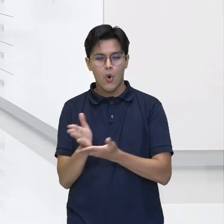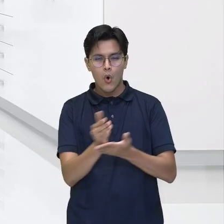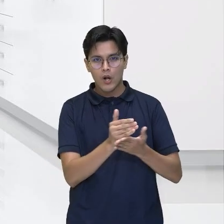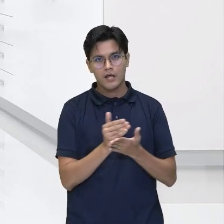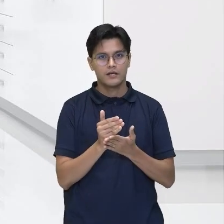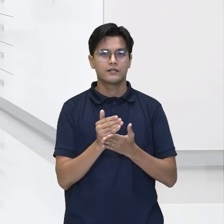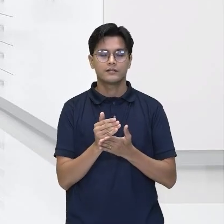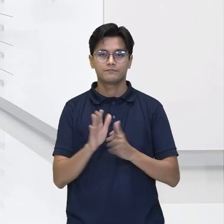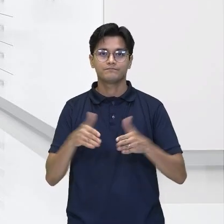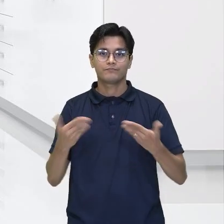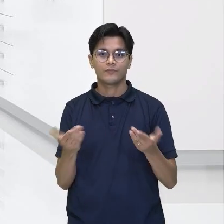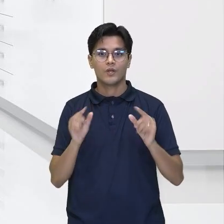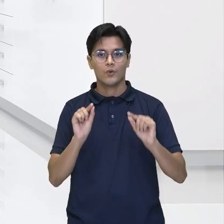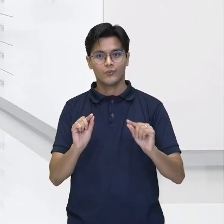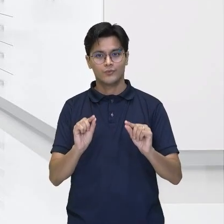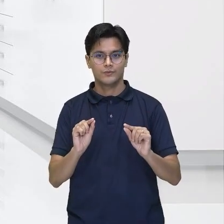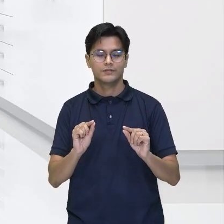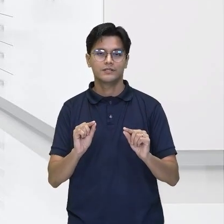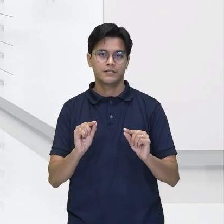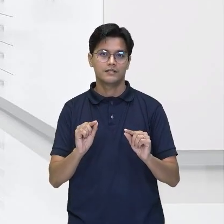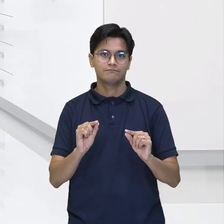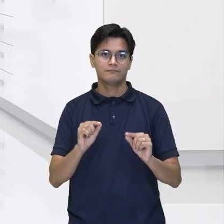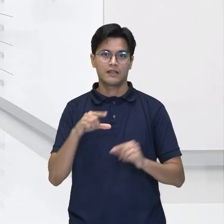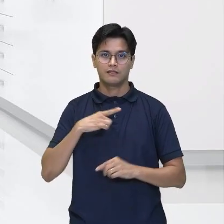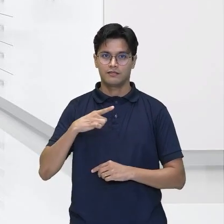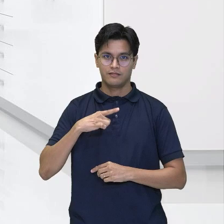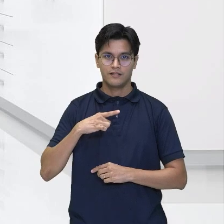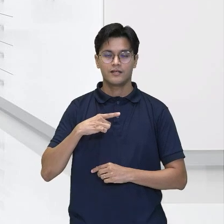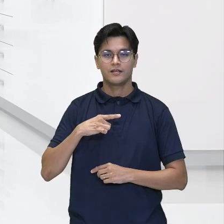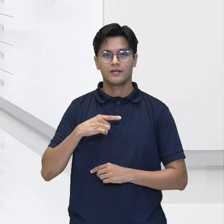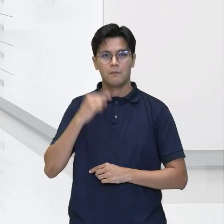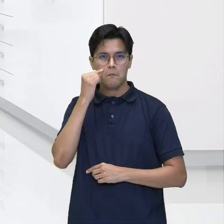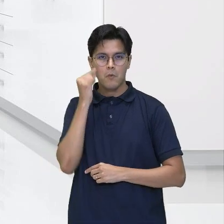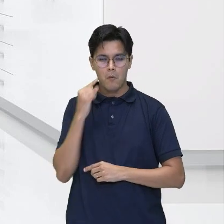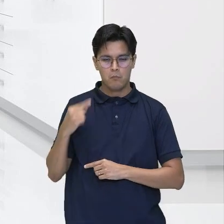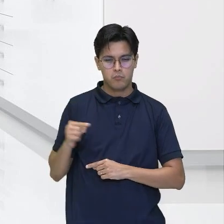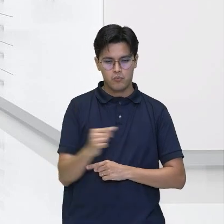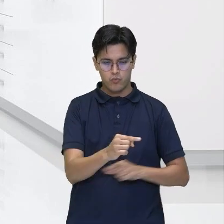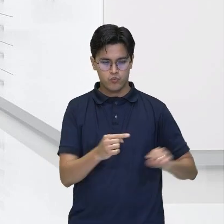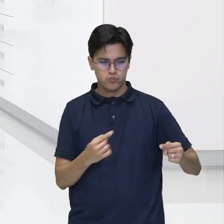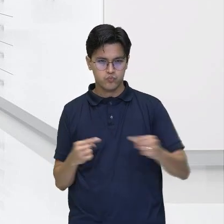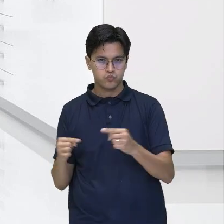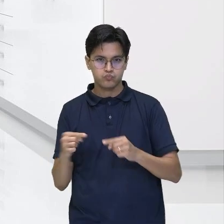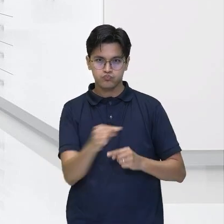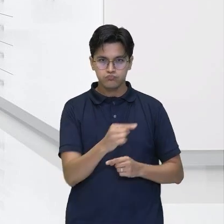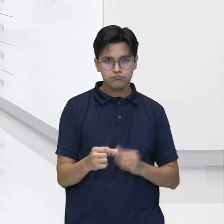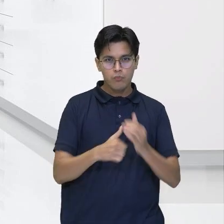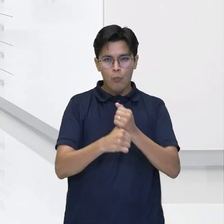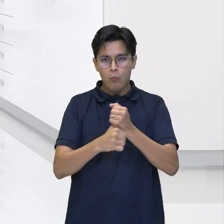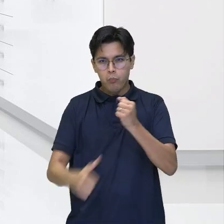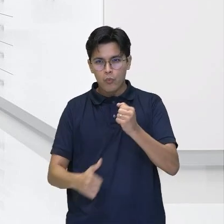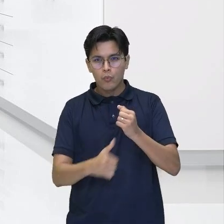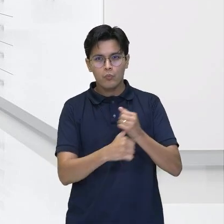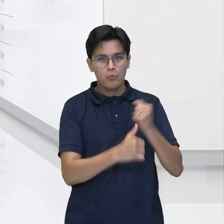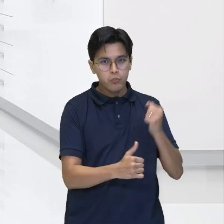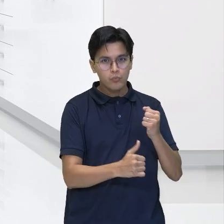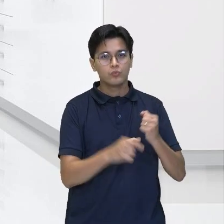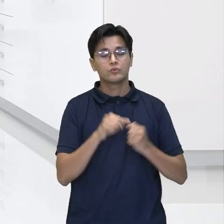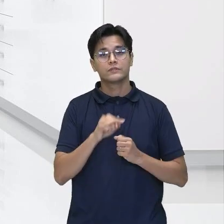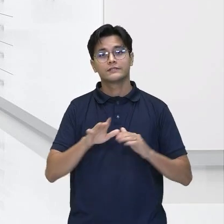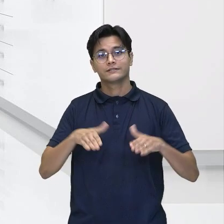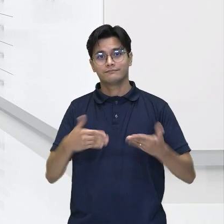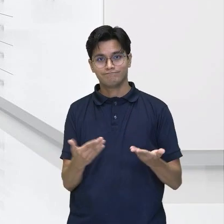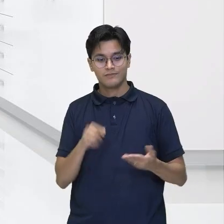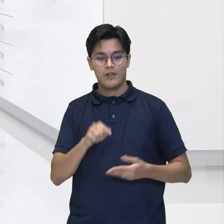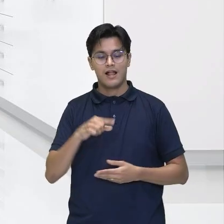a presença desse micro-organismo, quando o homem, nós podemos, que Deus nos livre, tenha